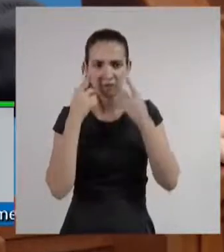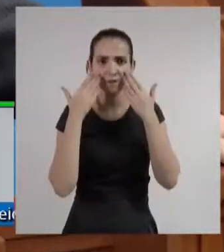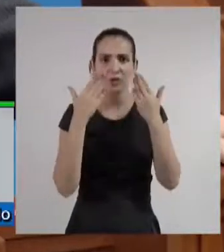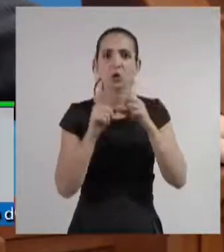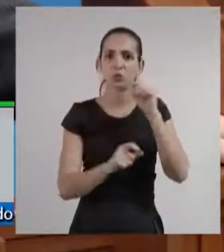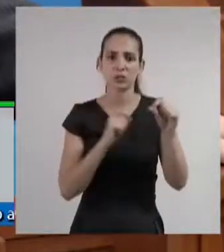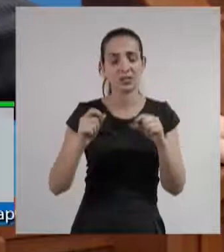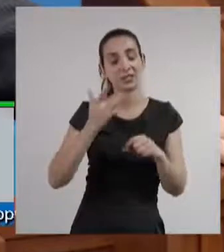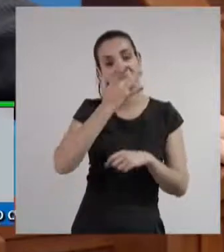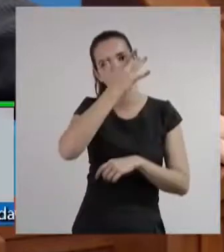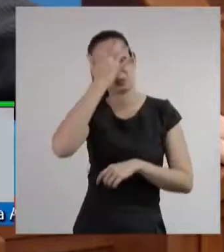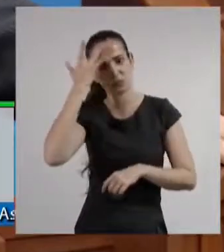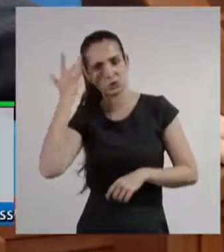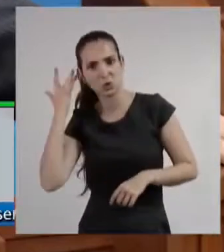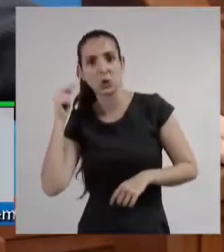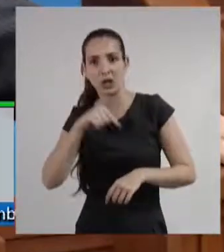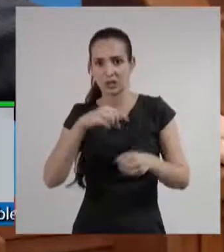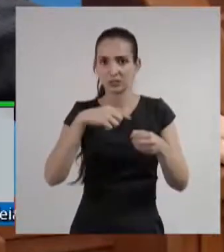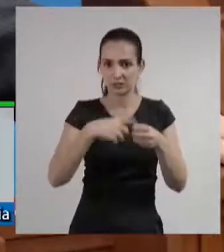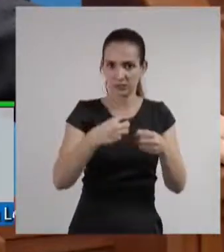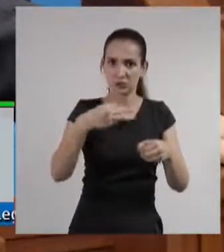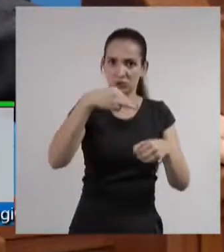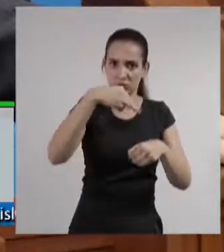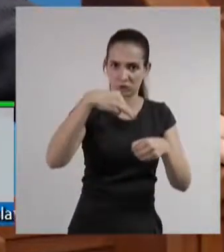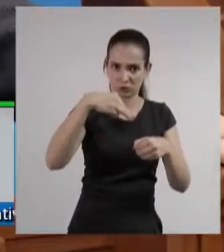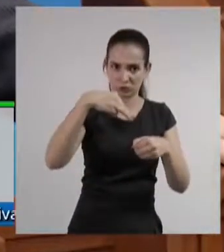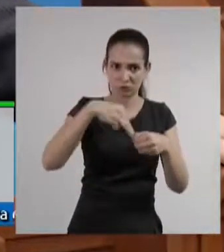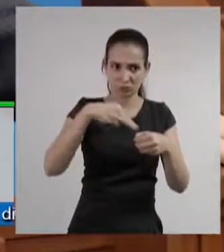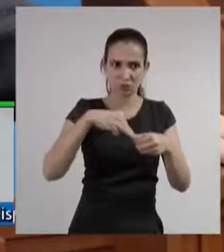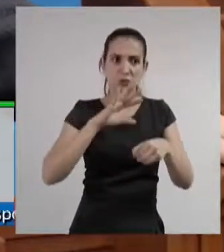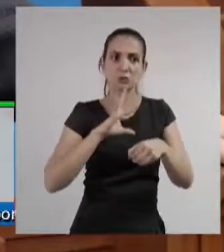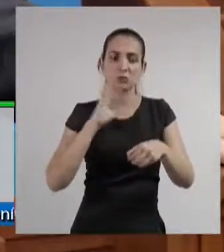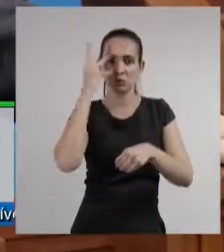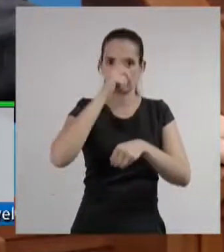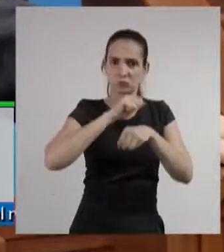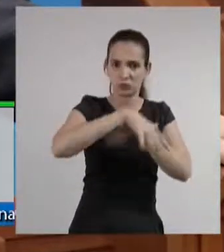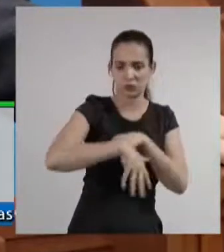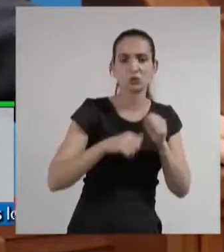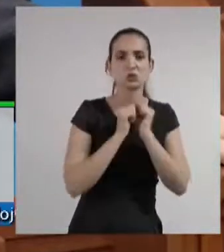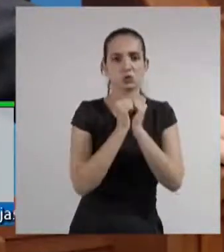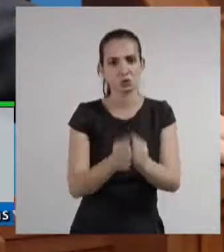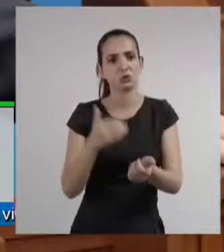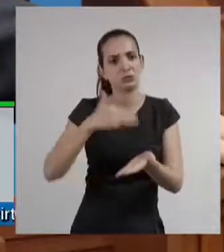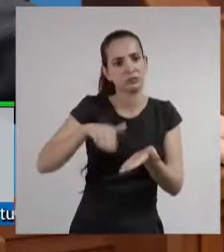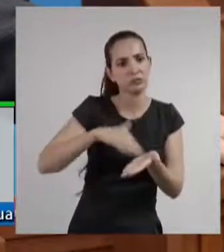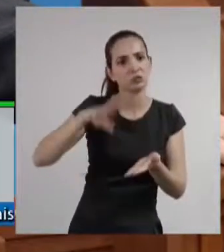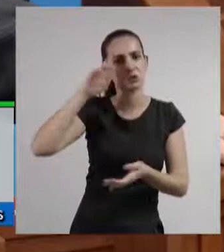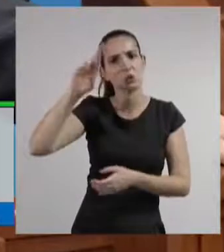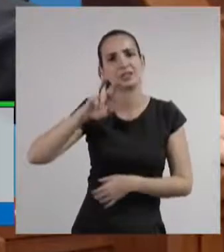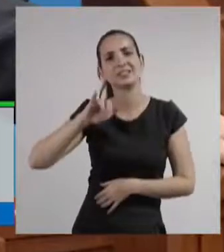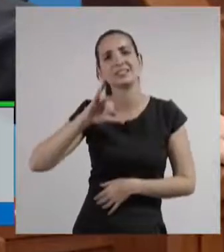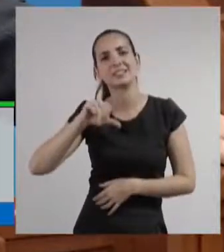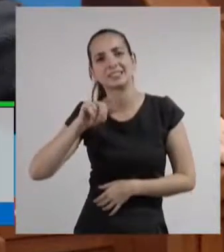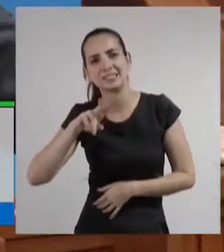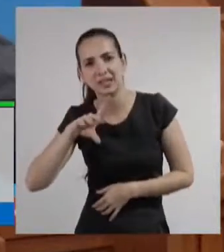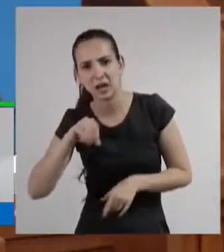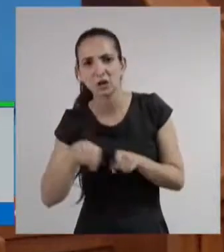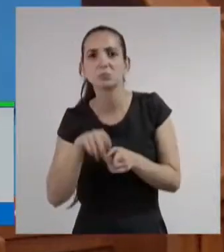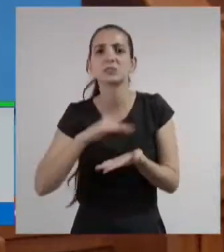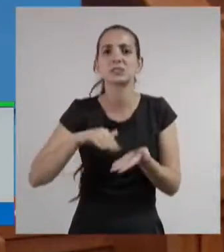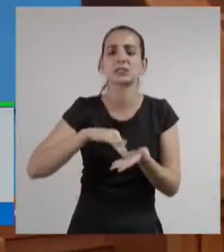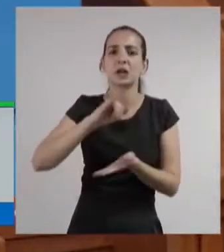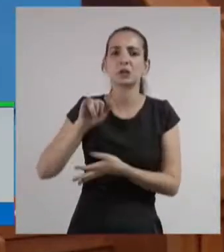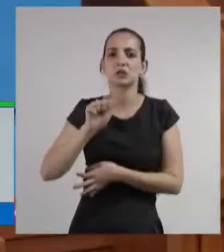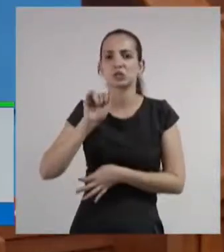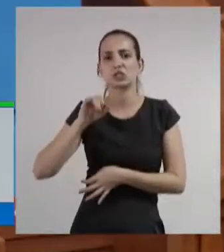providências, a Secretaria de Meio Ambiente, na pessoa do doutor Ricardo e do secretário Jaime,